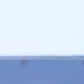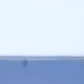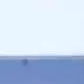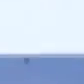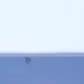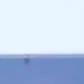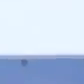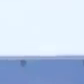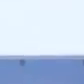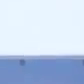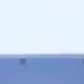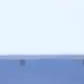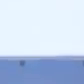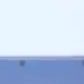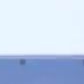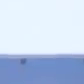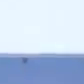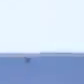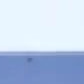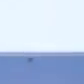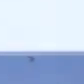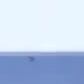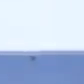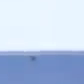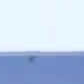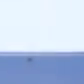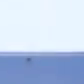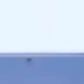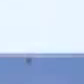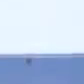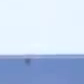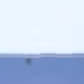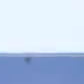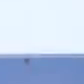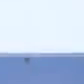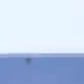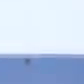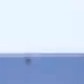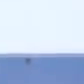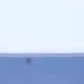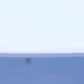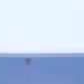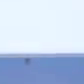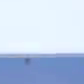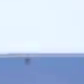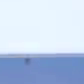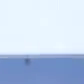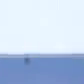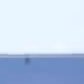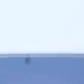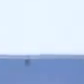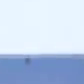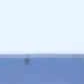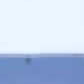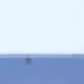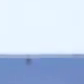dito pela nossa querida Regina Mink, nós estamos com a presença da Força Nacional, tá certo, aqui, que tem feito um trabalho e